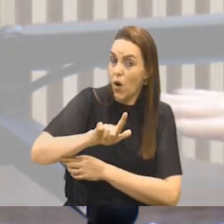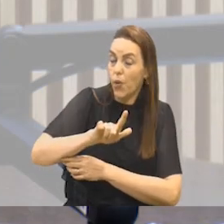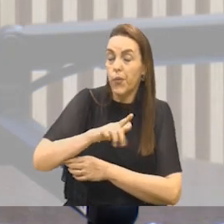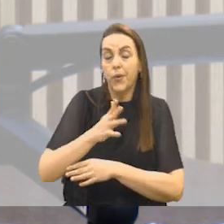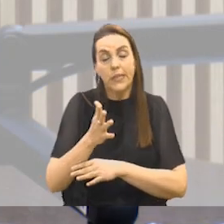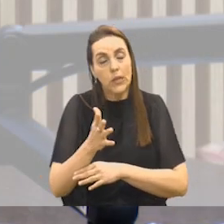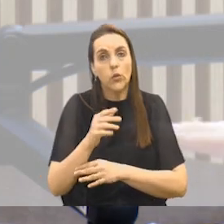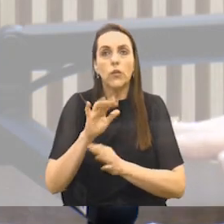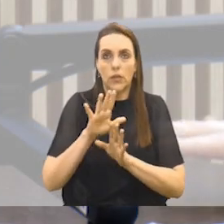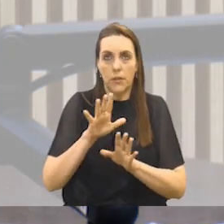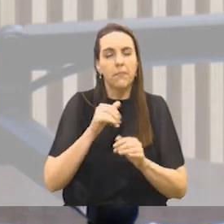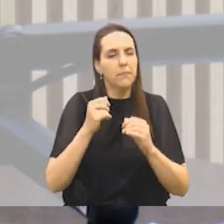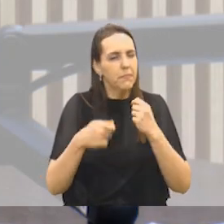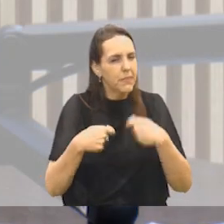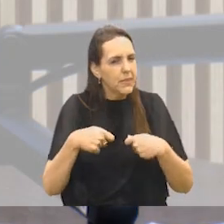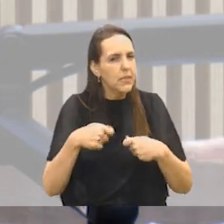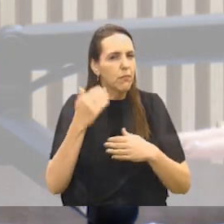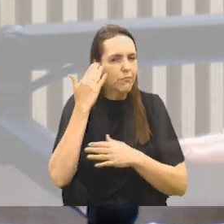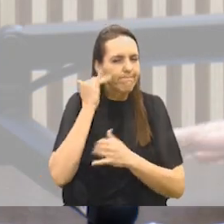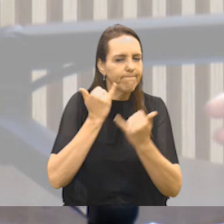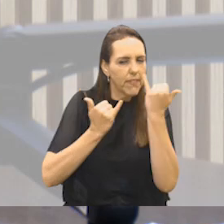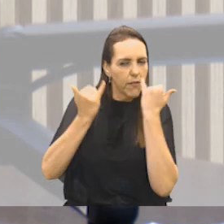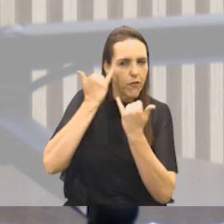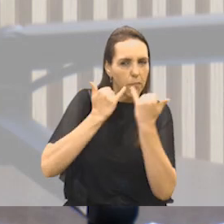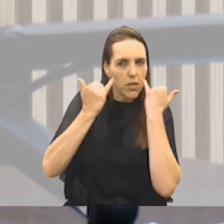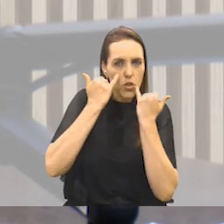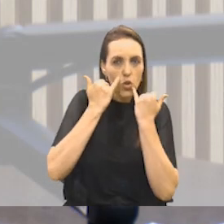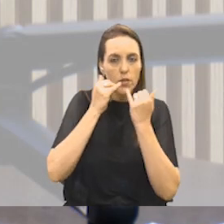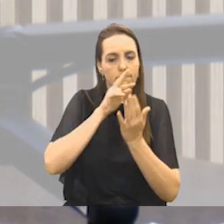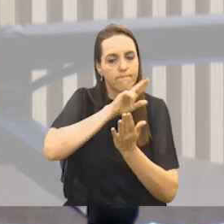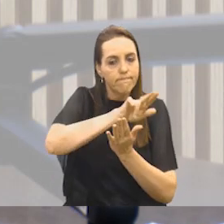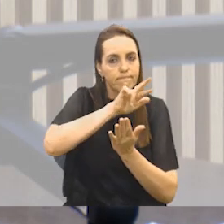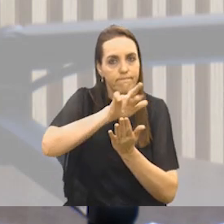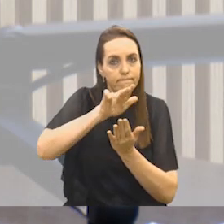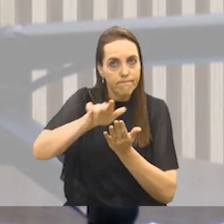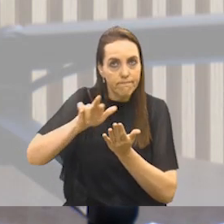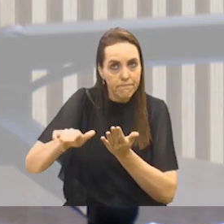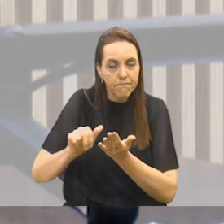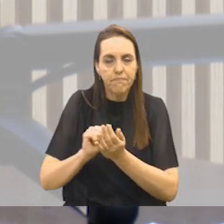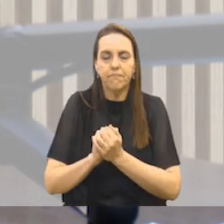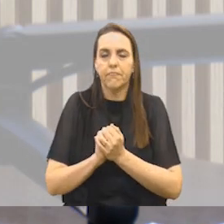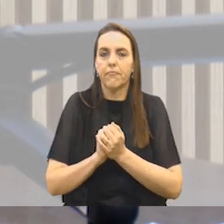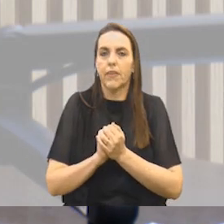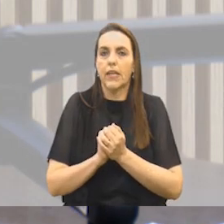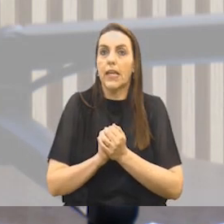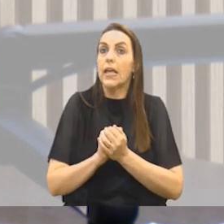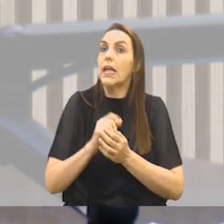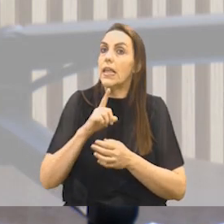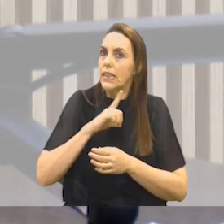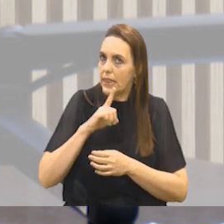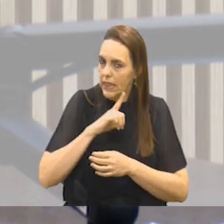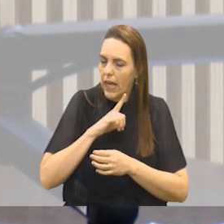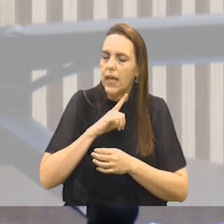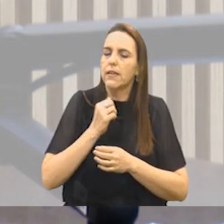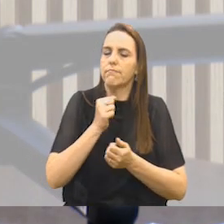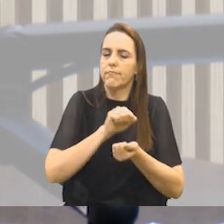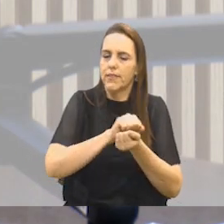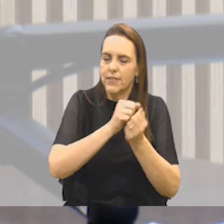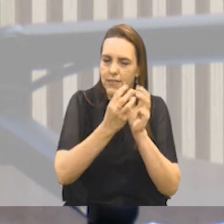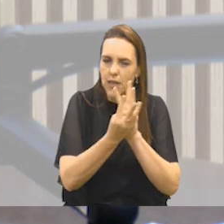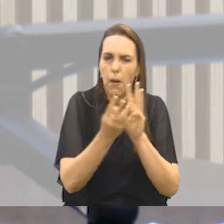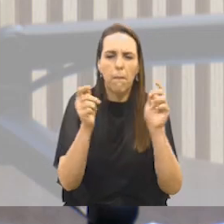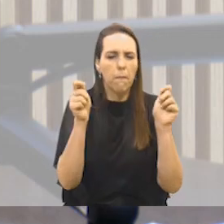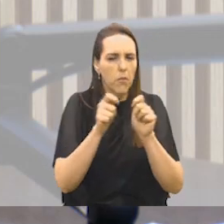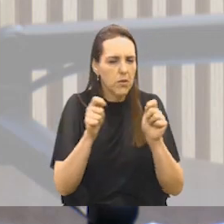um livro que a gente precisa ter, assim, de informações a respeito de cada um. E tem cristais que